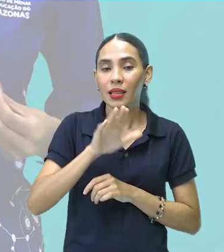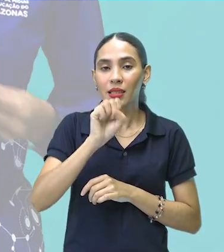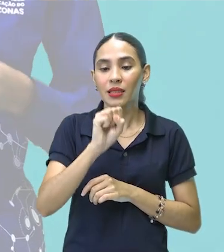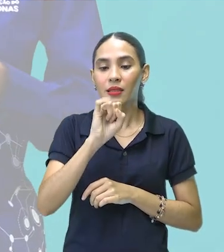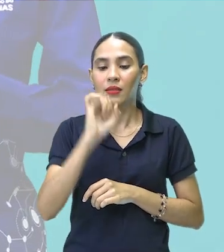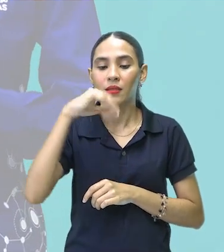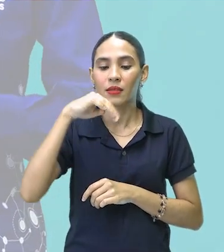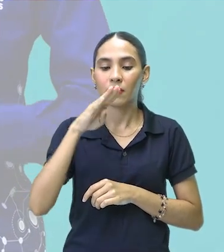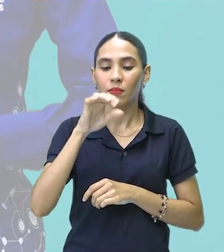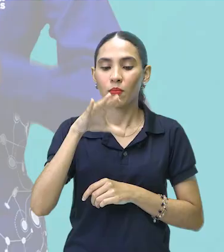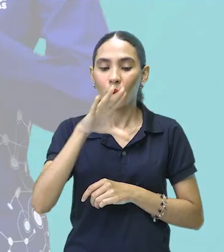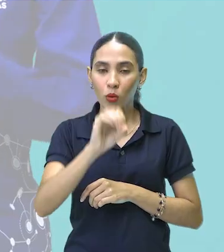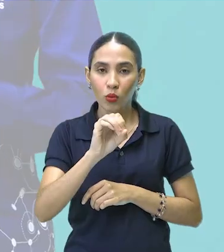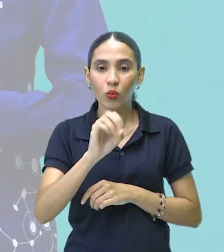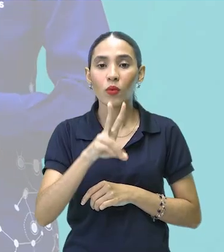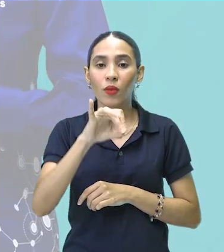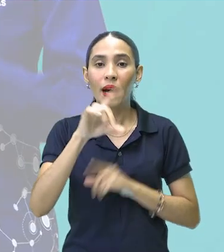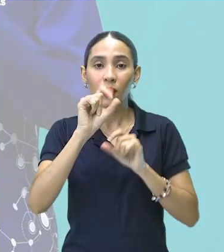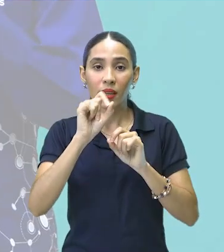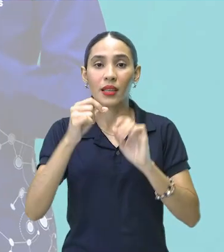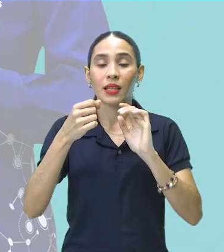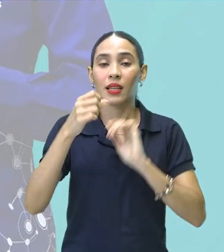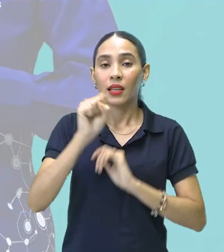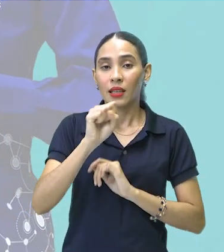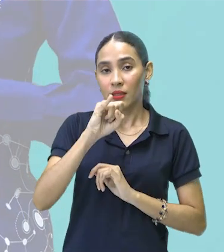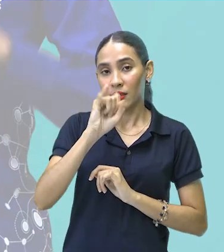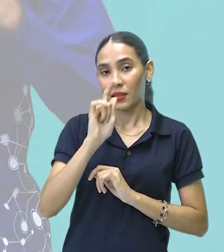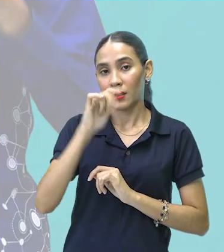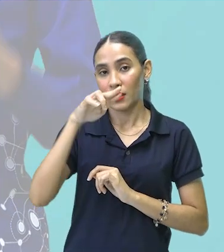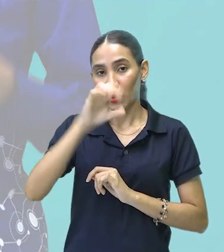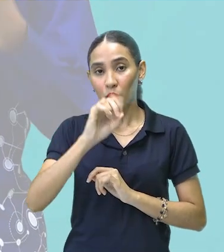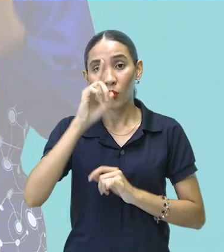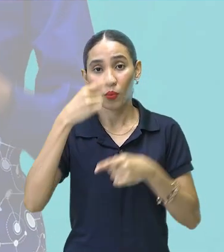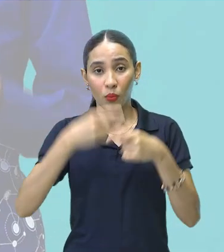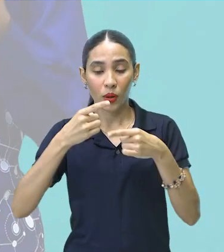símbolos que eles vão se tornar signos, porque partem de uma